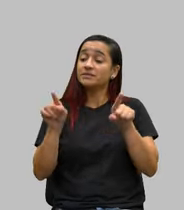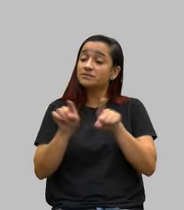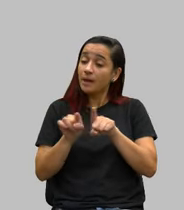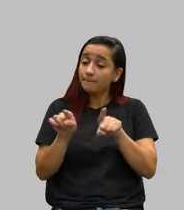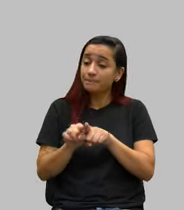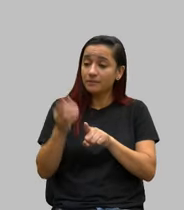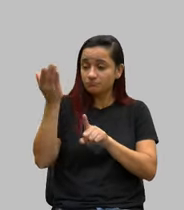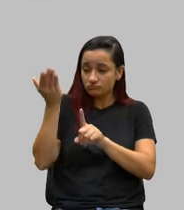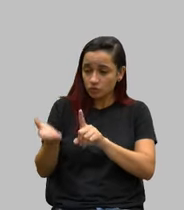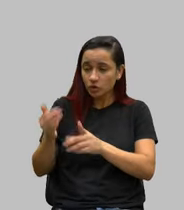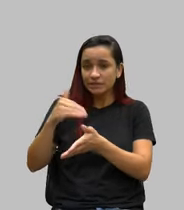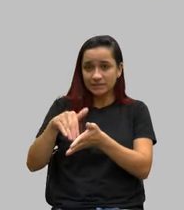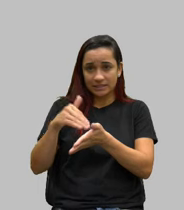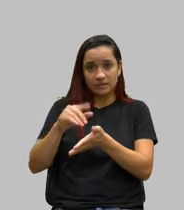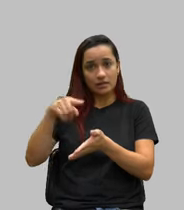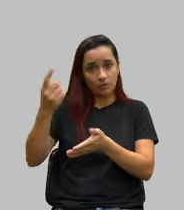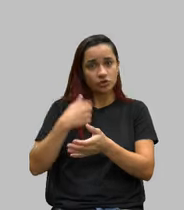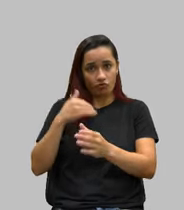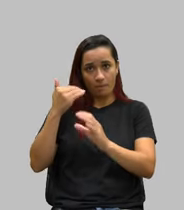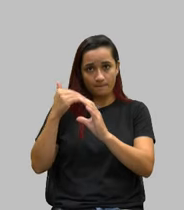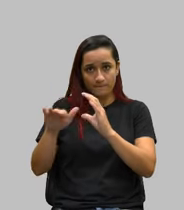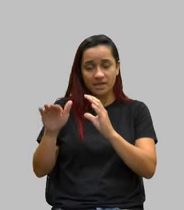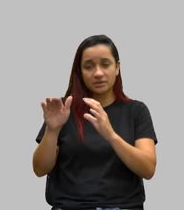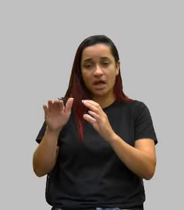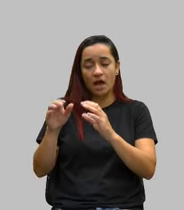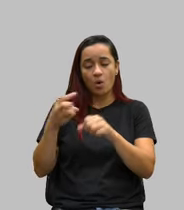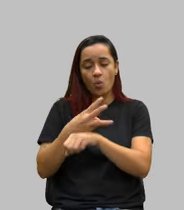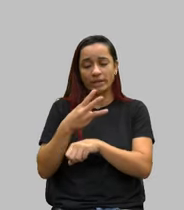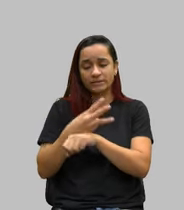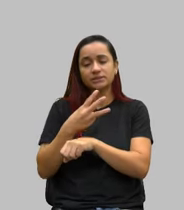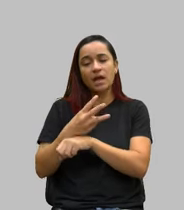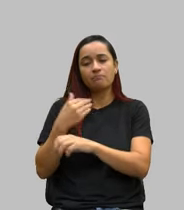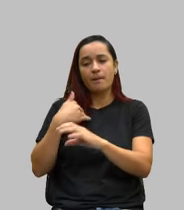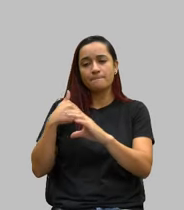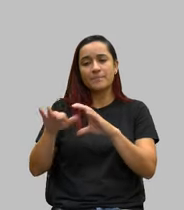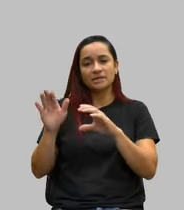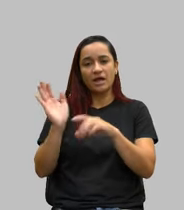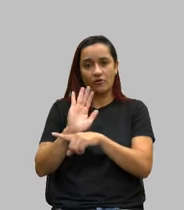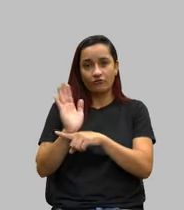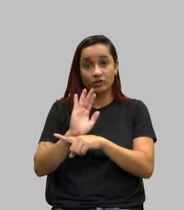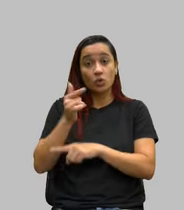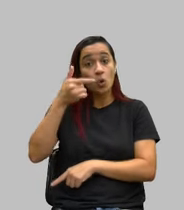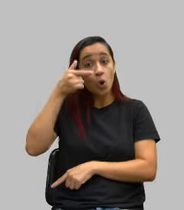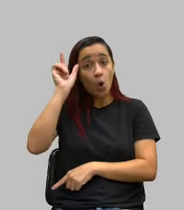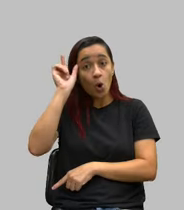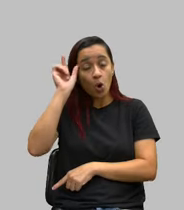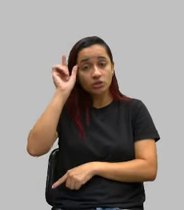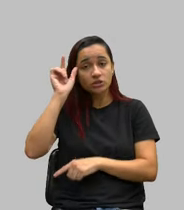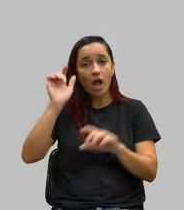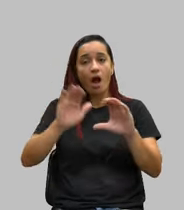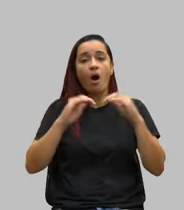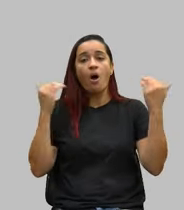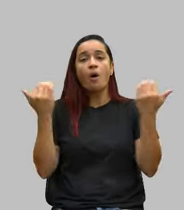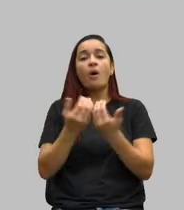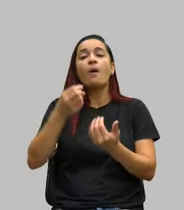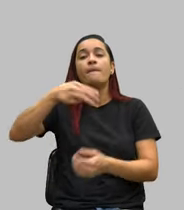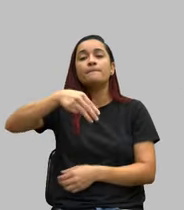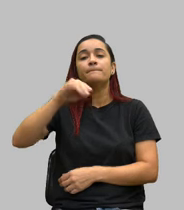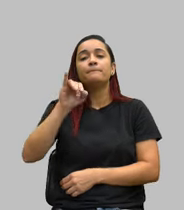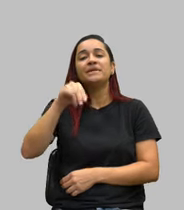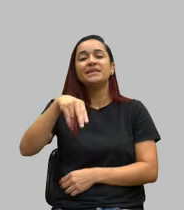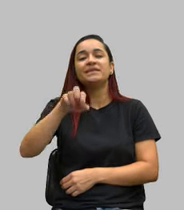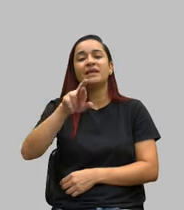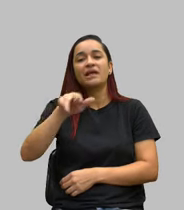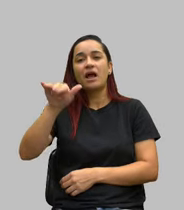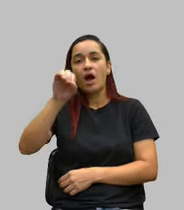conhecimento eu vou mandar pro senhor ver o WhatsApp do Senhor vou mandar aqui ontem no jogo do Mineirão o que que é a decisão